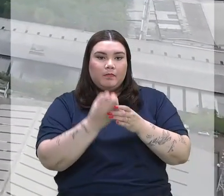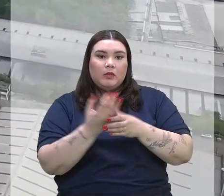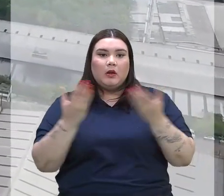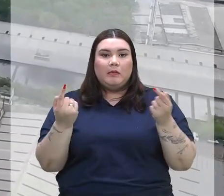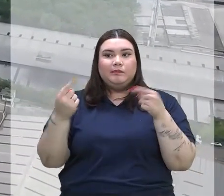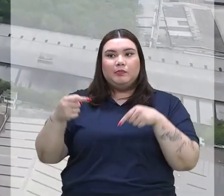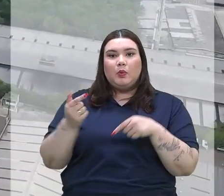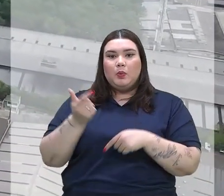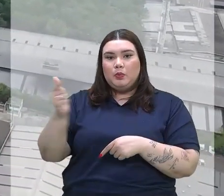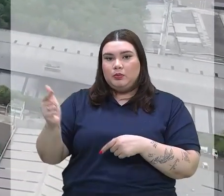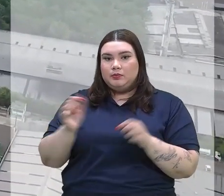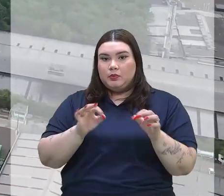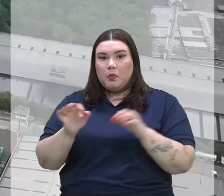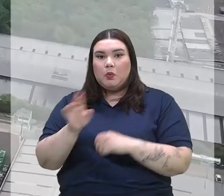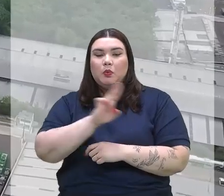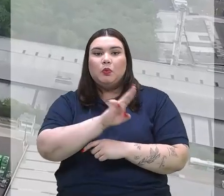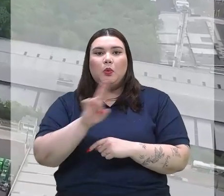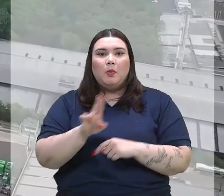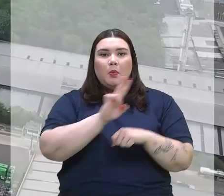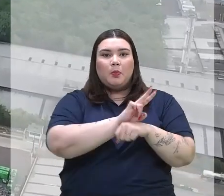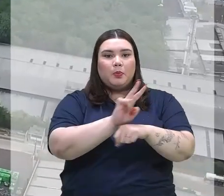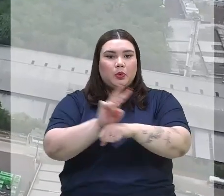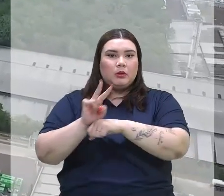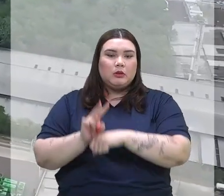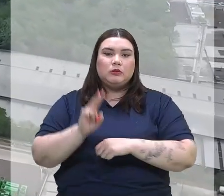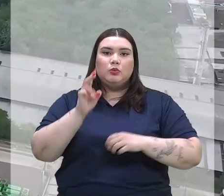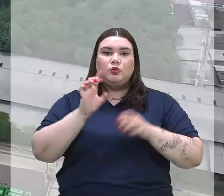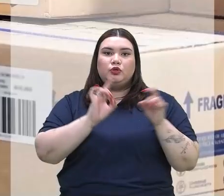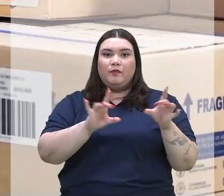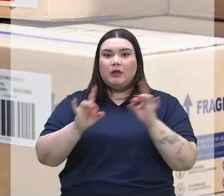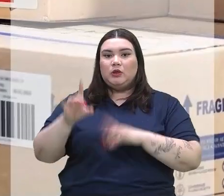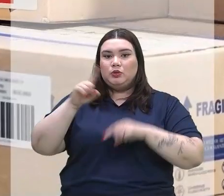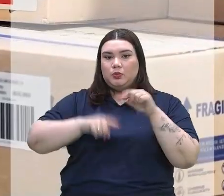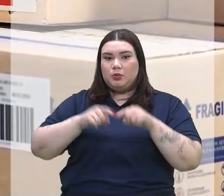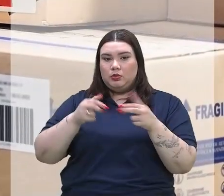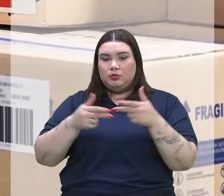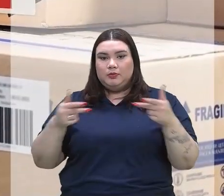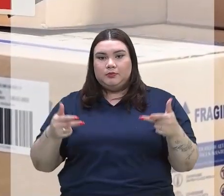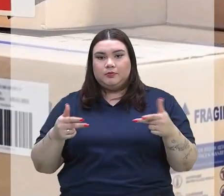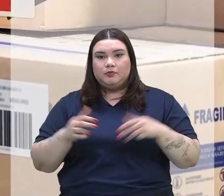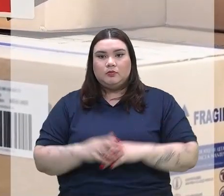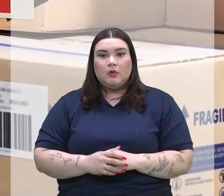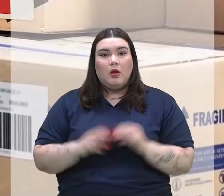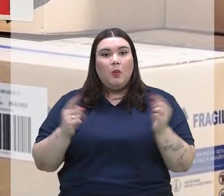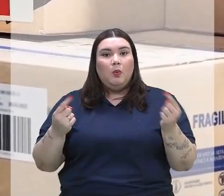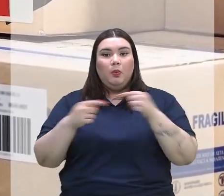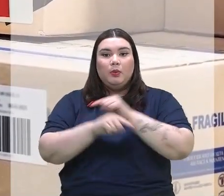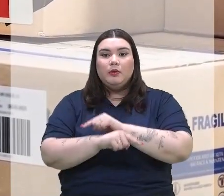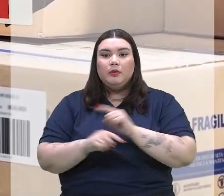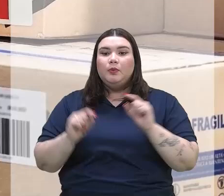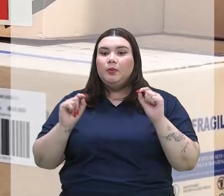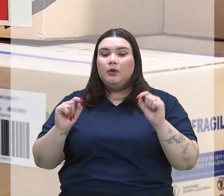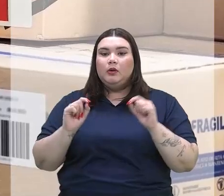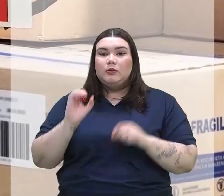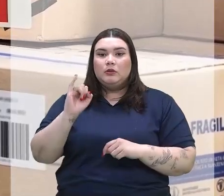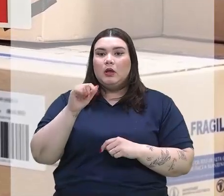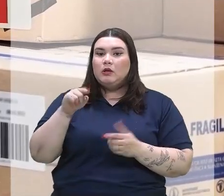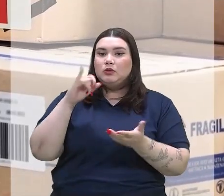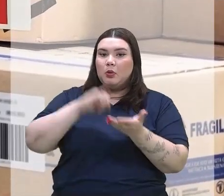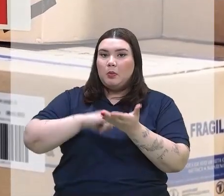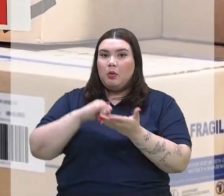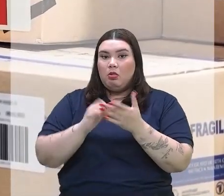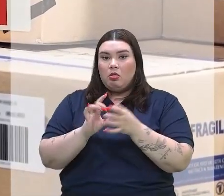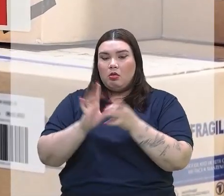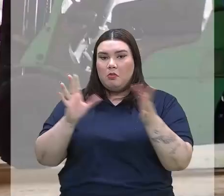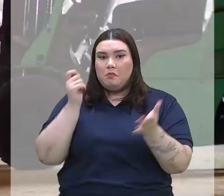concorrência externa. O nome disso é protecionismo comercial. Já ao contrário disso, ou seja, quando essas taxas são